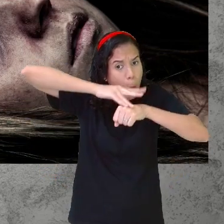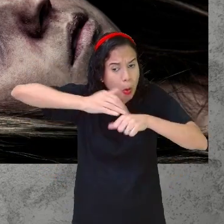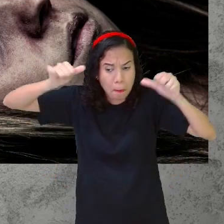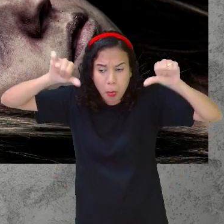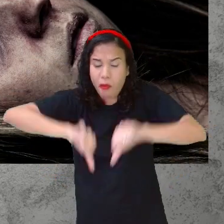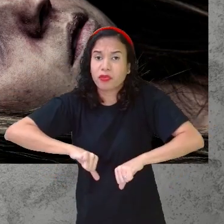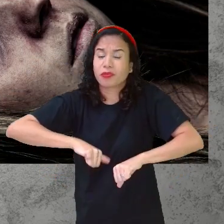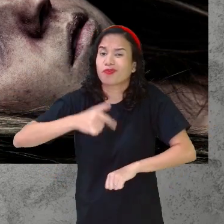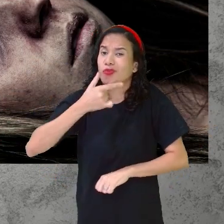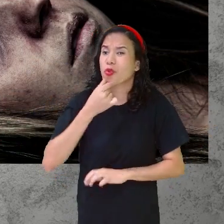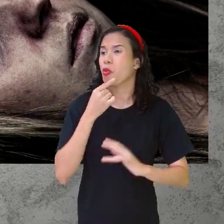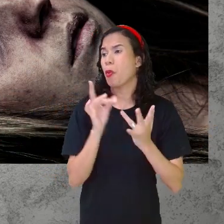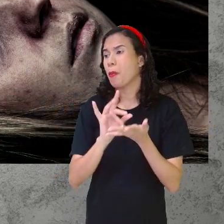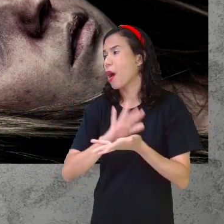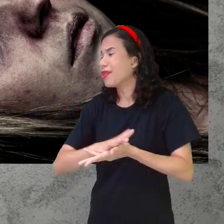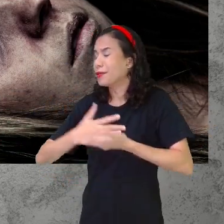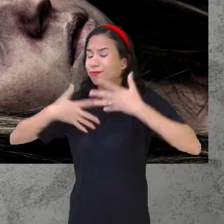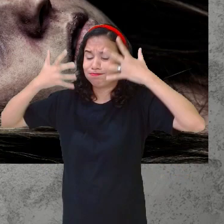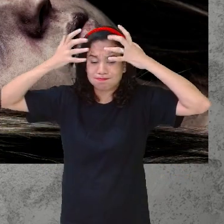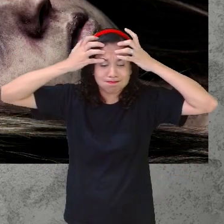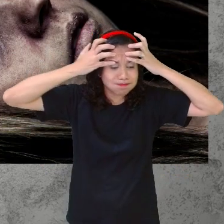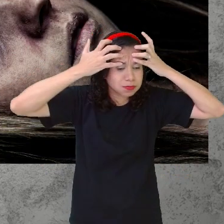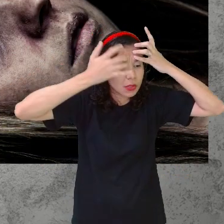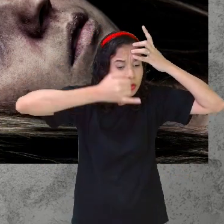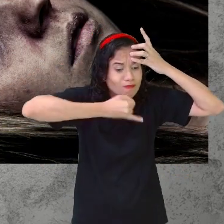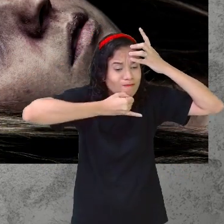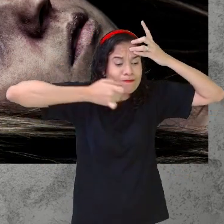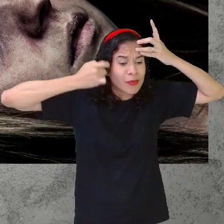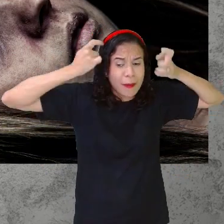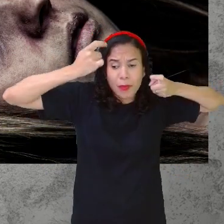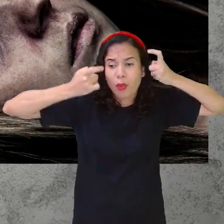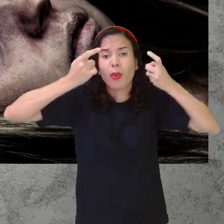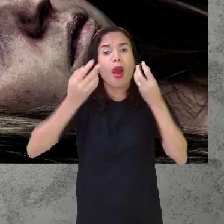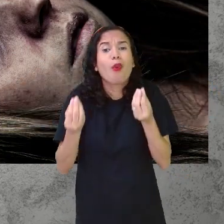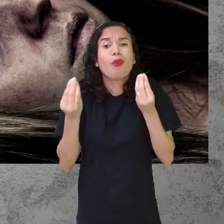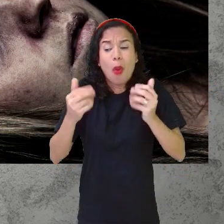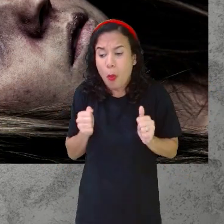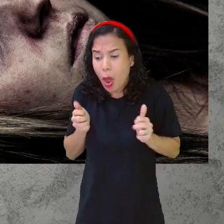balançava a cabeça, desalentado e triste, sem nada poder fazer.